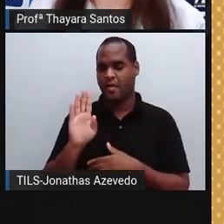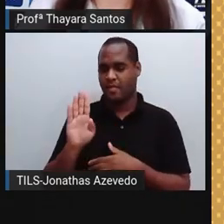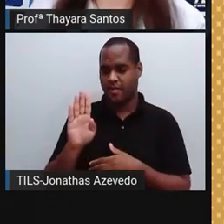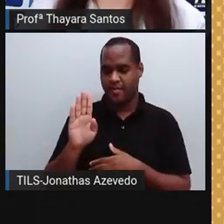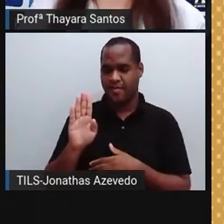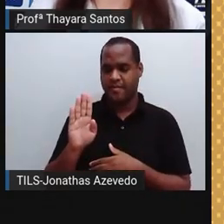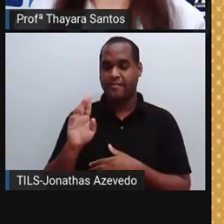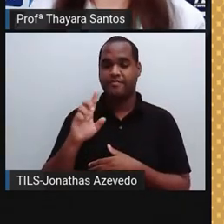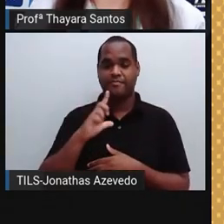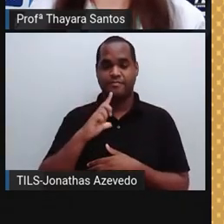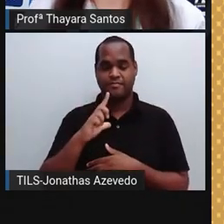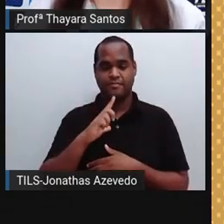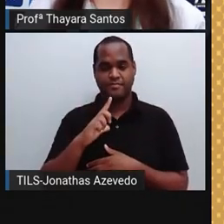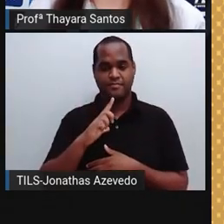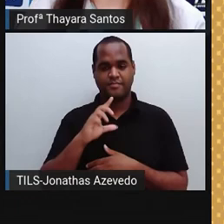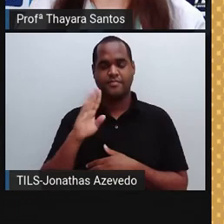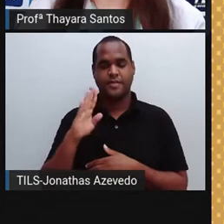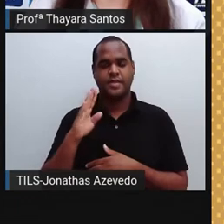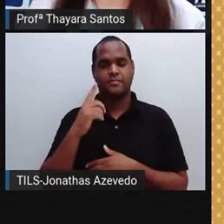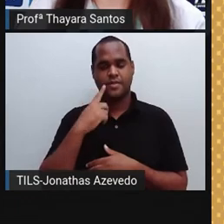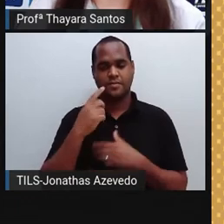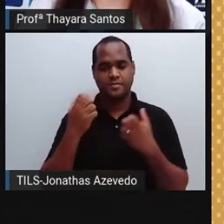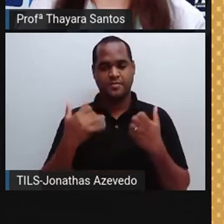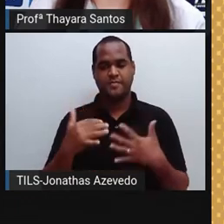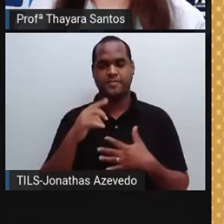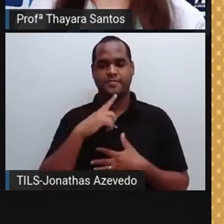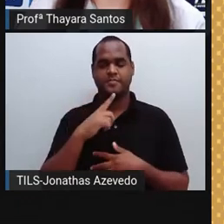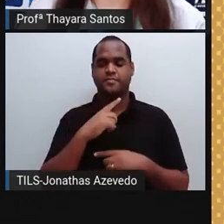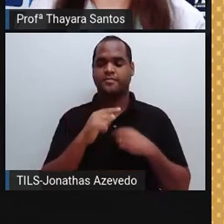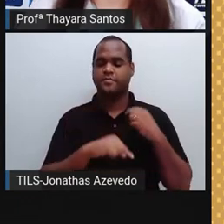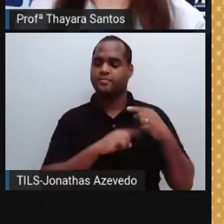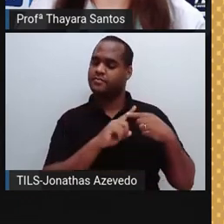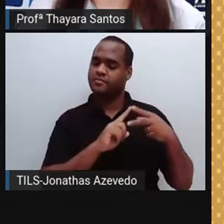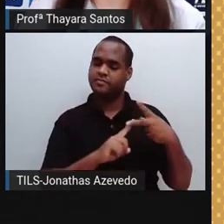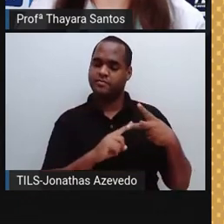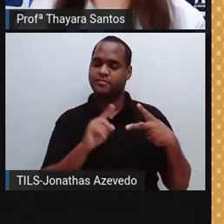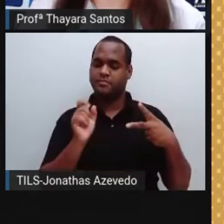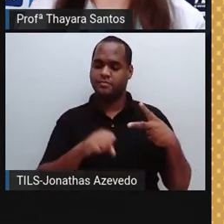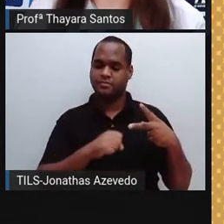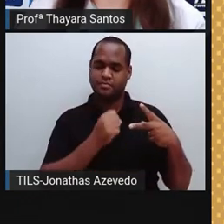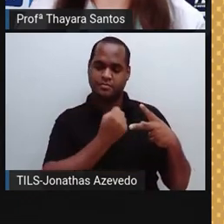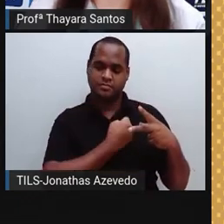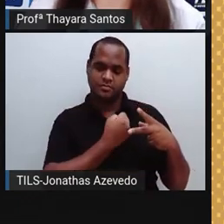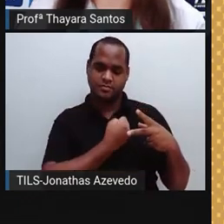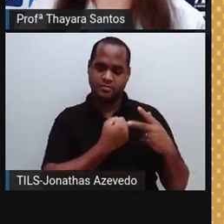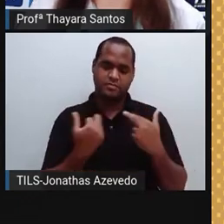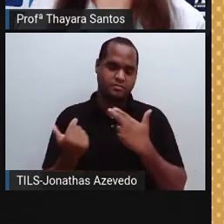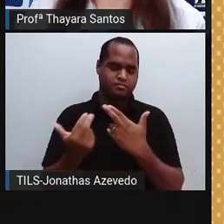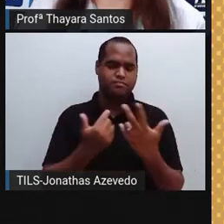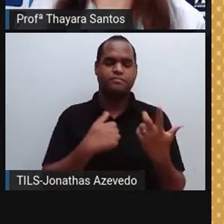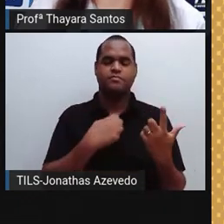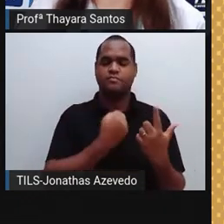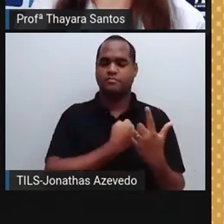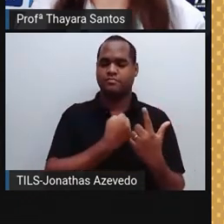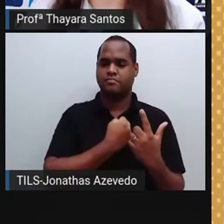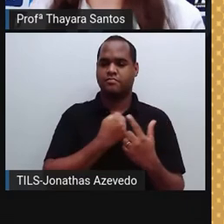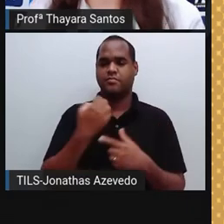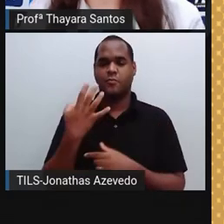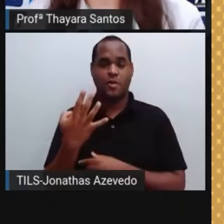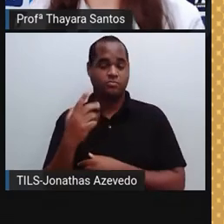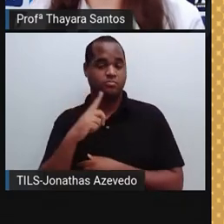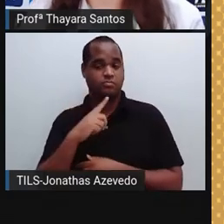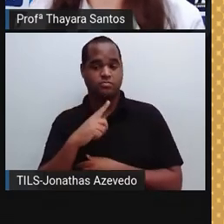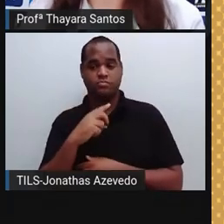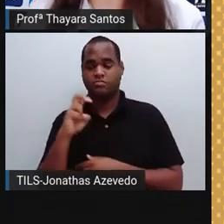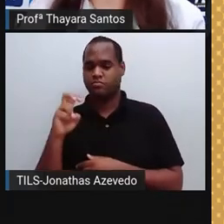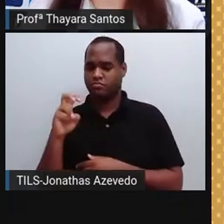boro, que é por letra B. Então, vamos lá. Os dois têm número atômico diferente, um tem número atômico 4, o outro tem número